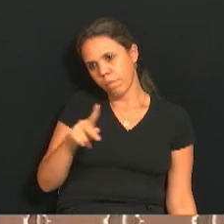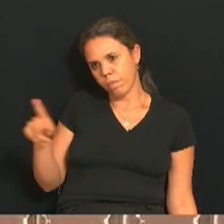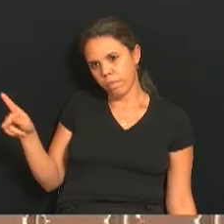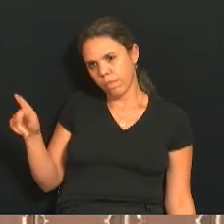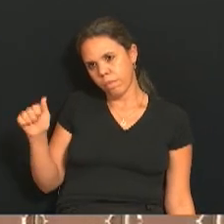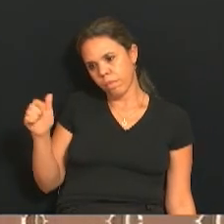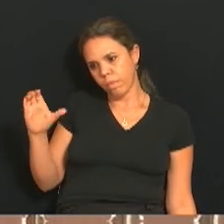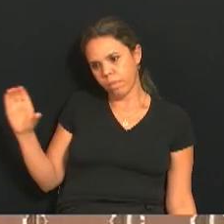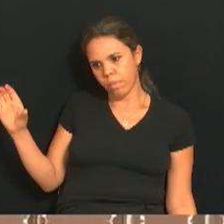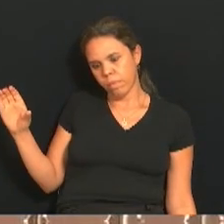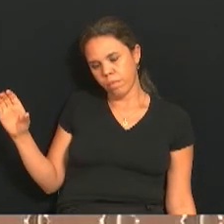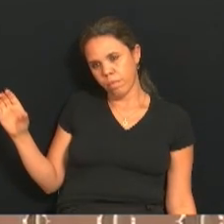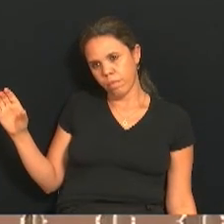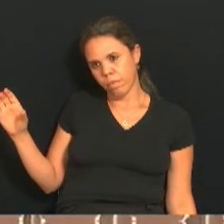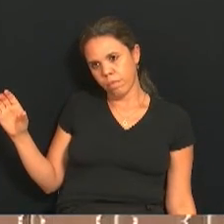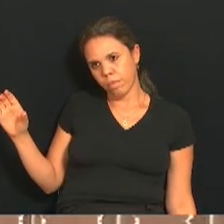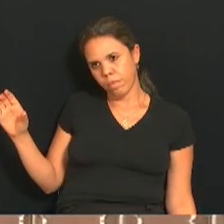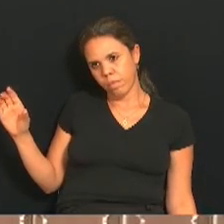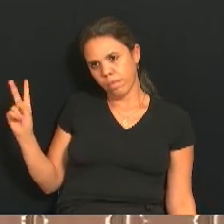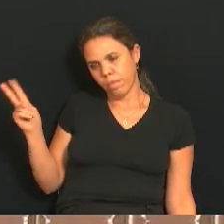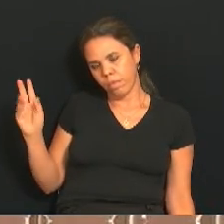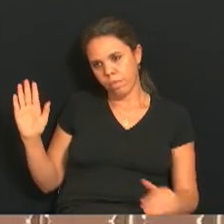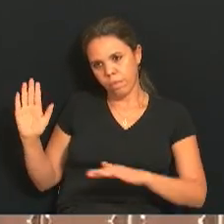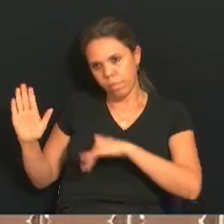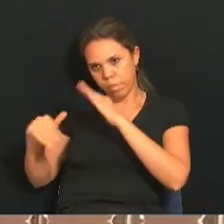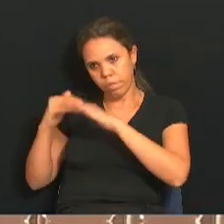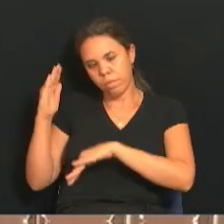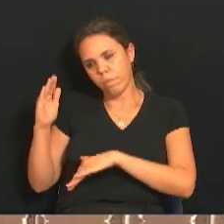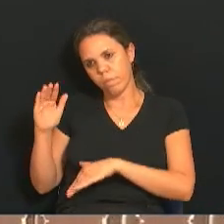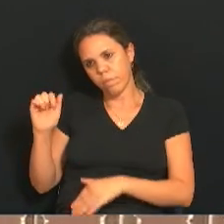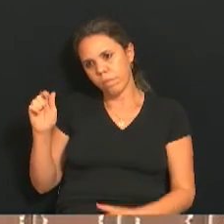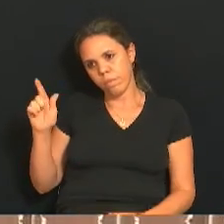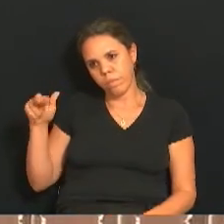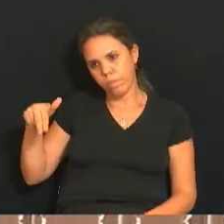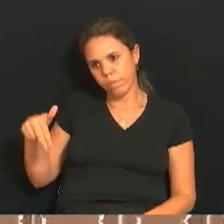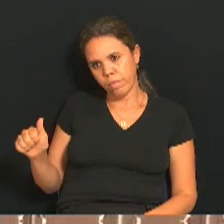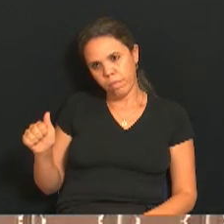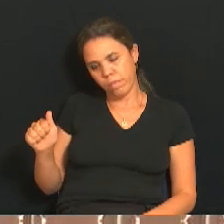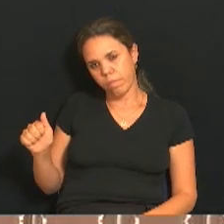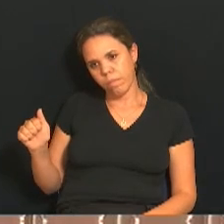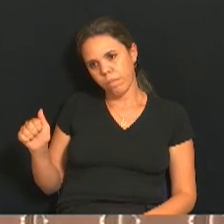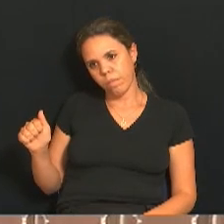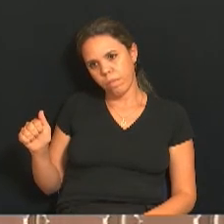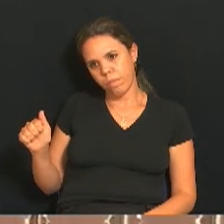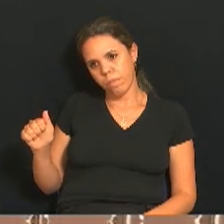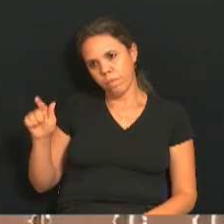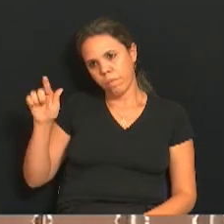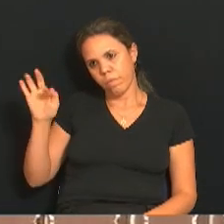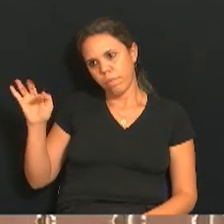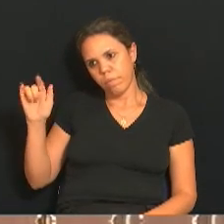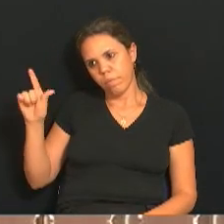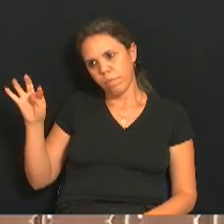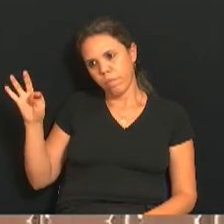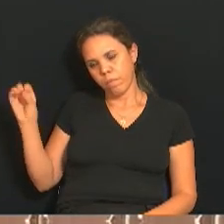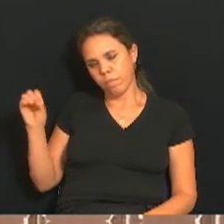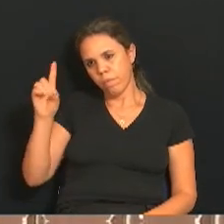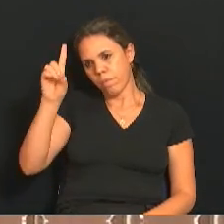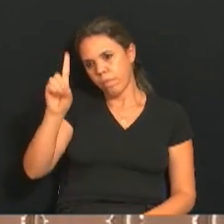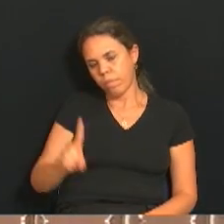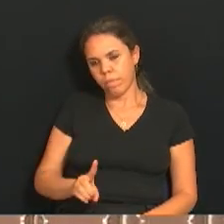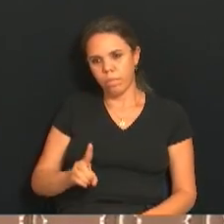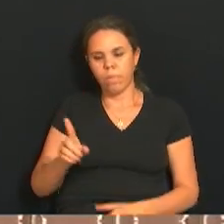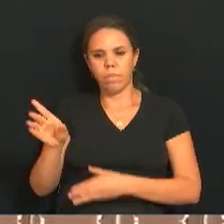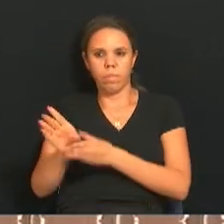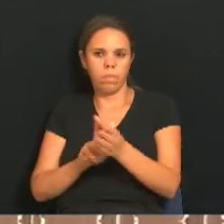SIC, e também secretária de Desenvolvimento, Adriana Flose, o senhor Feleto, que é também diretor da SIC, mas também presidente do